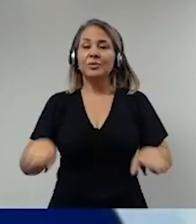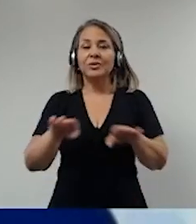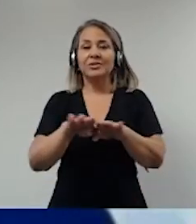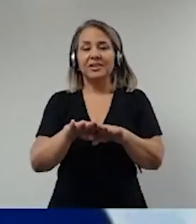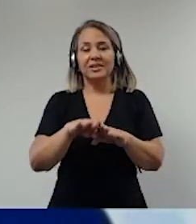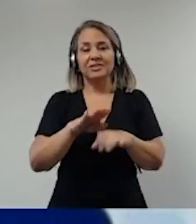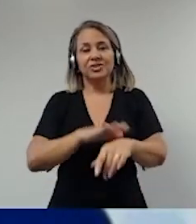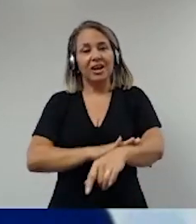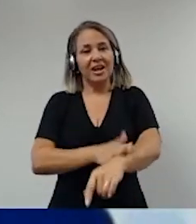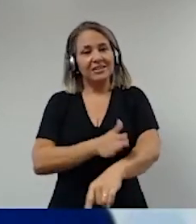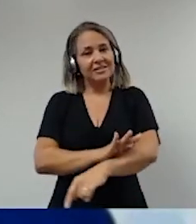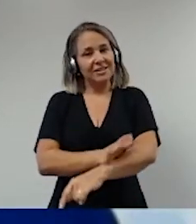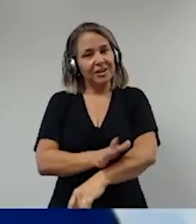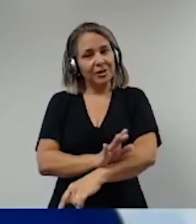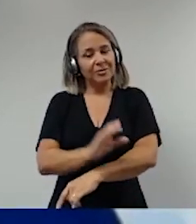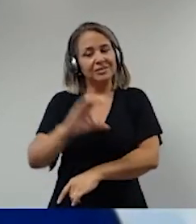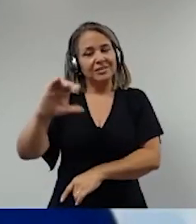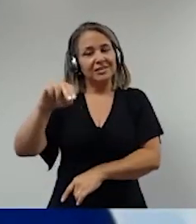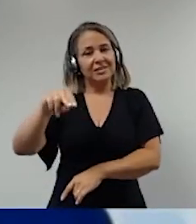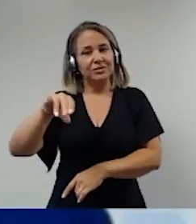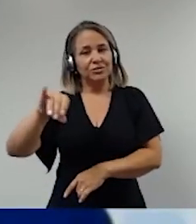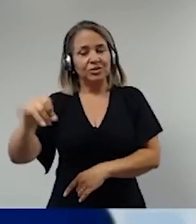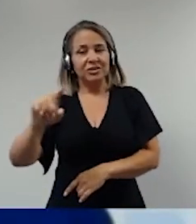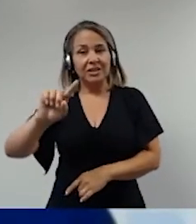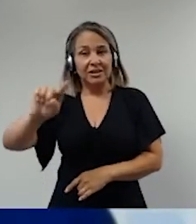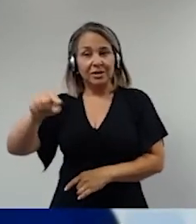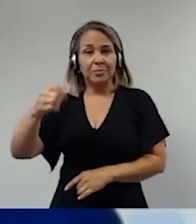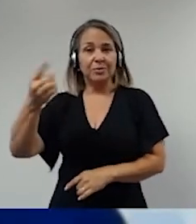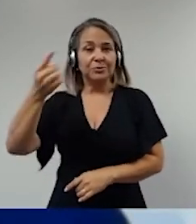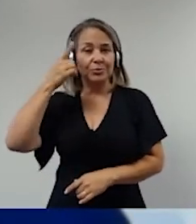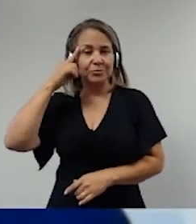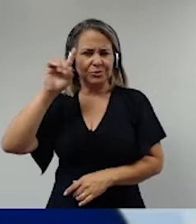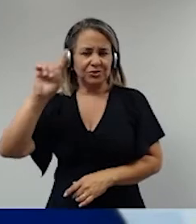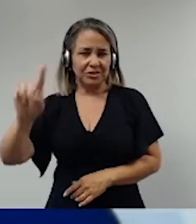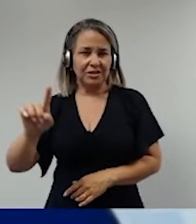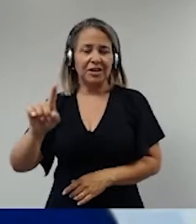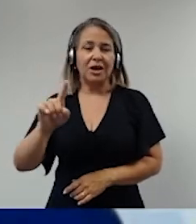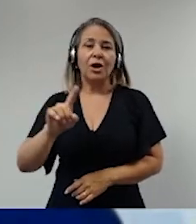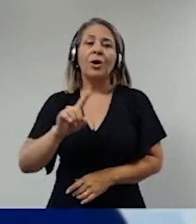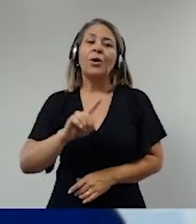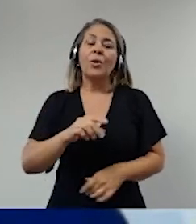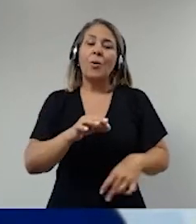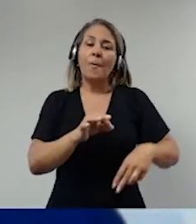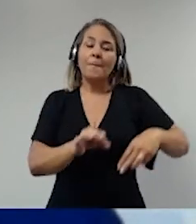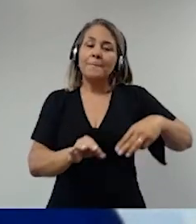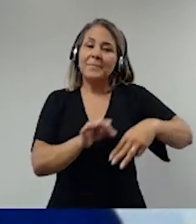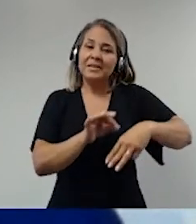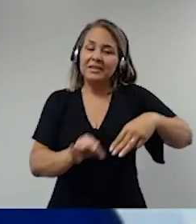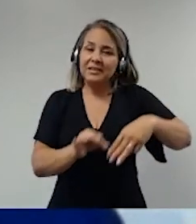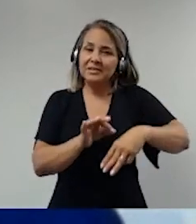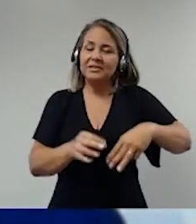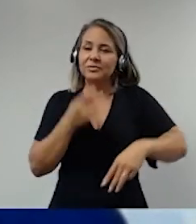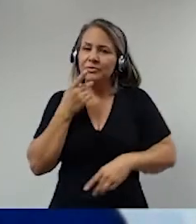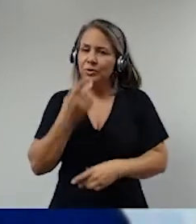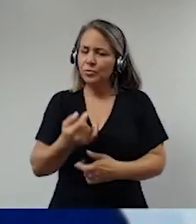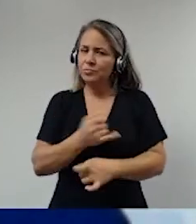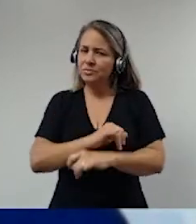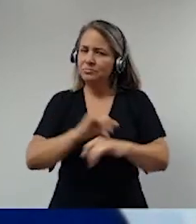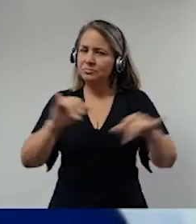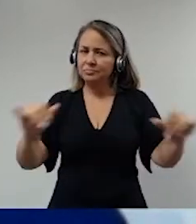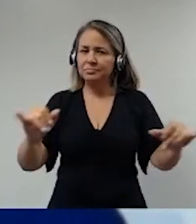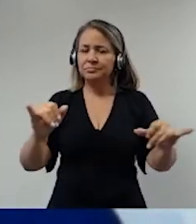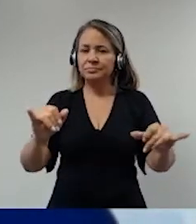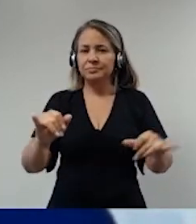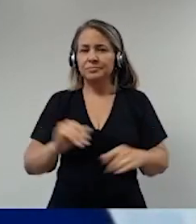CNJ, né? E no dia seguinte, o ministro-presidente do STF, Dias Toffoli, fez uma declaração muito forte e